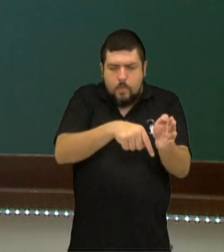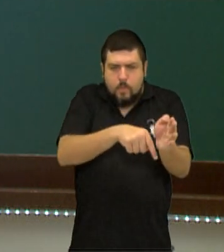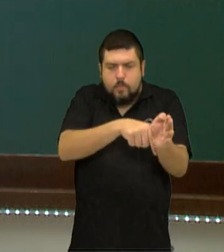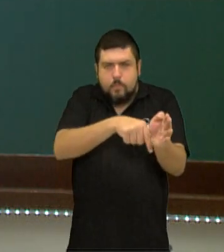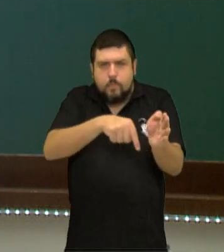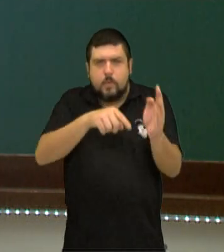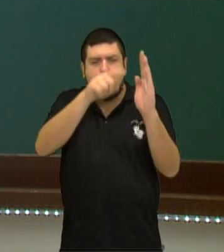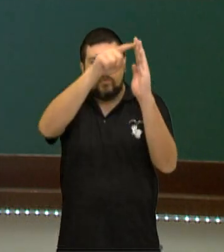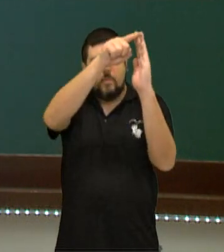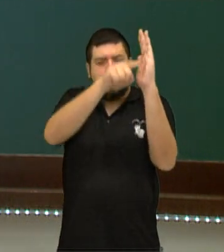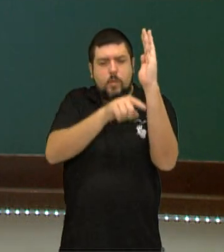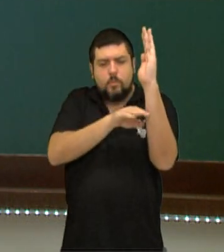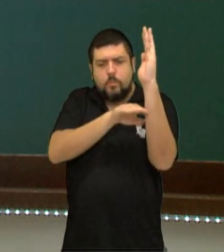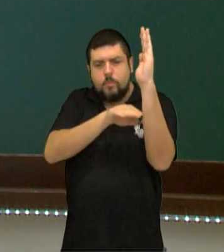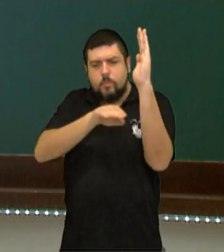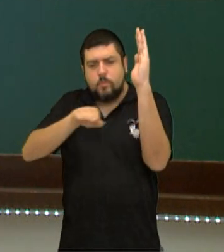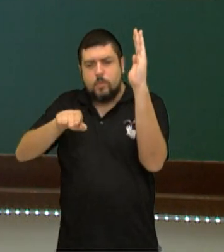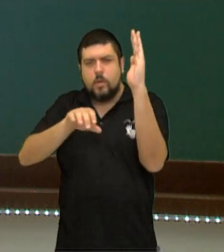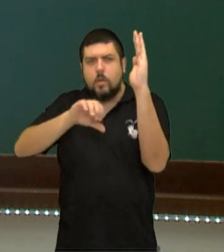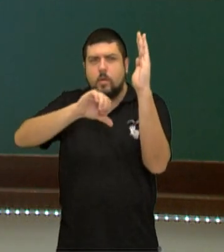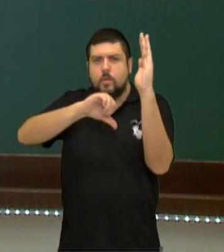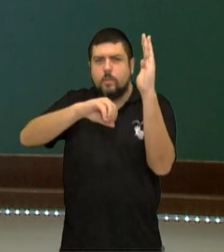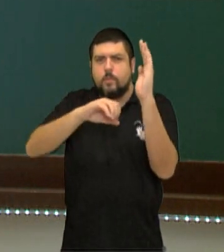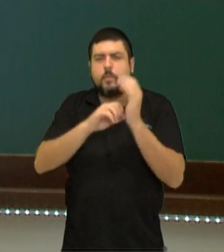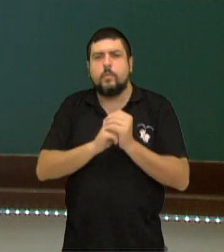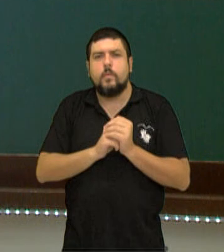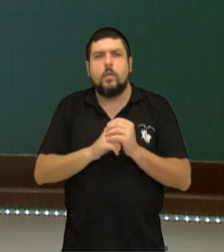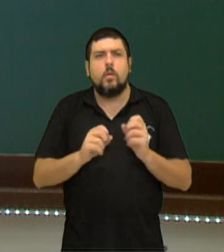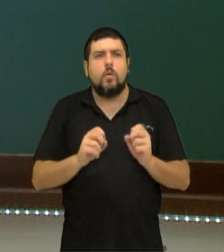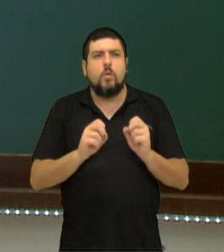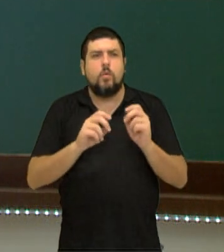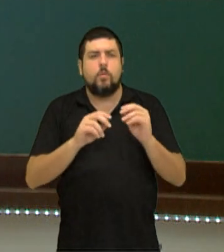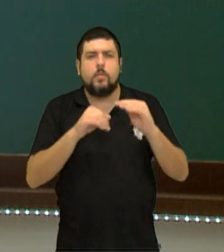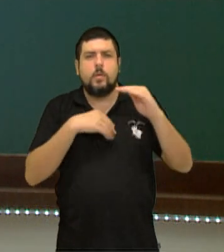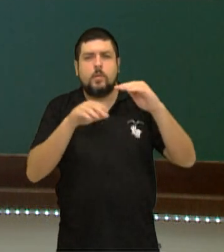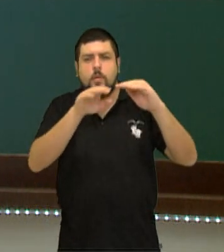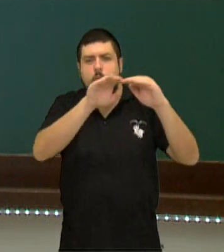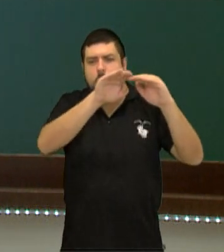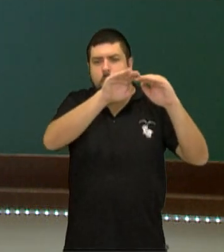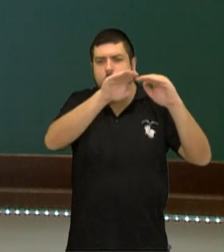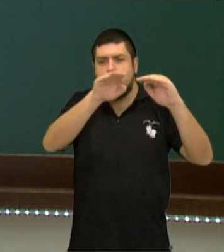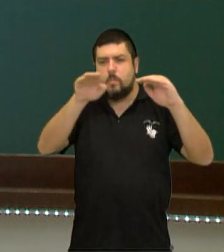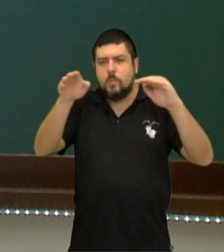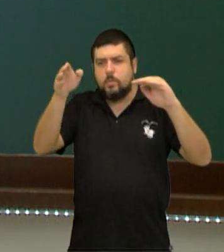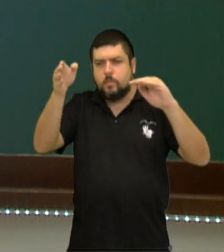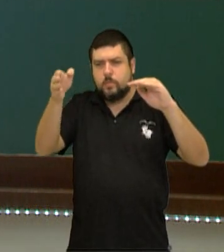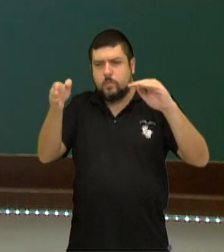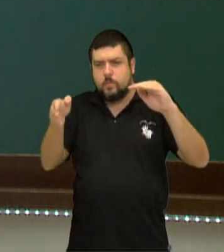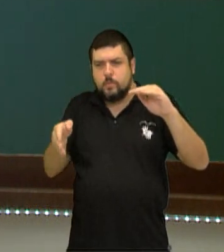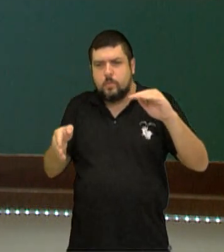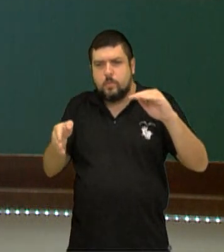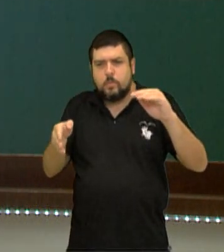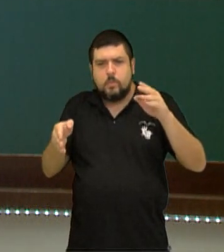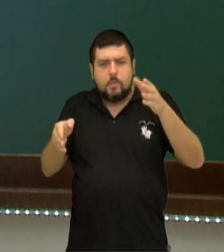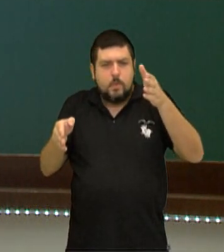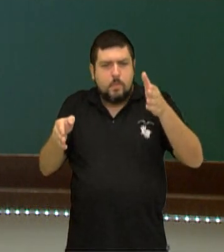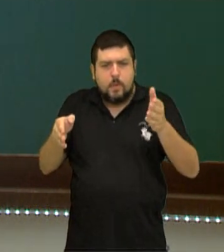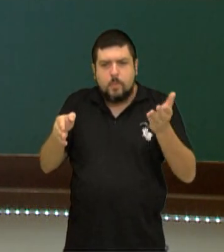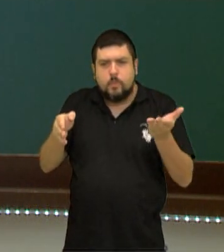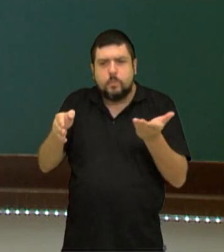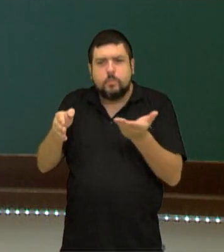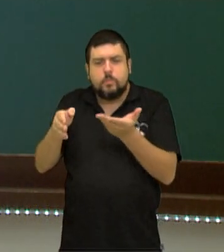entre eles, ok? E aqui eu tenho a telinha, né? Fazendo o meu galinheiro, né? Em volta do meu galinheiro. E tenho